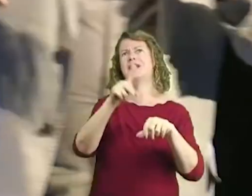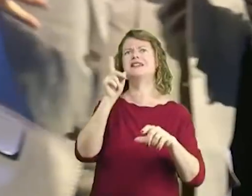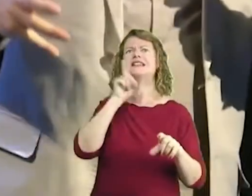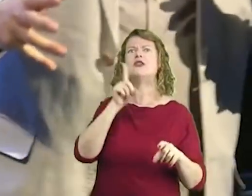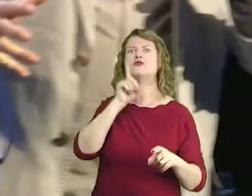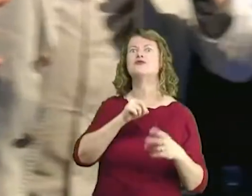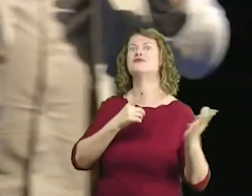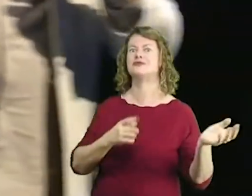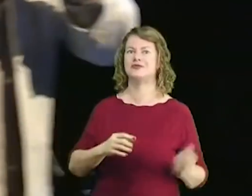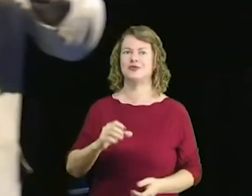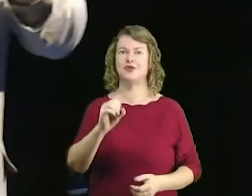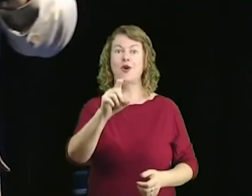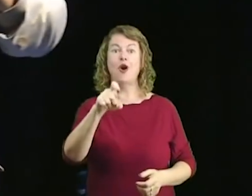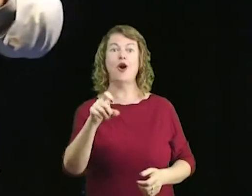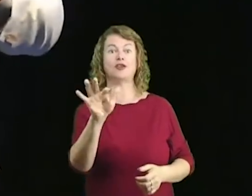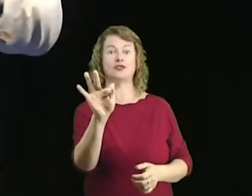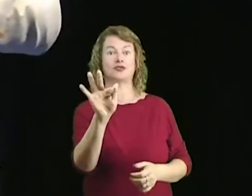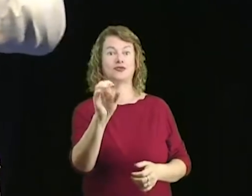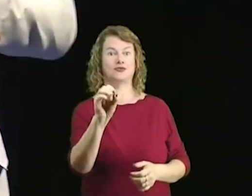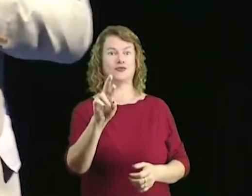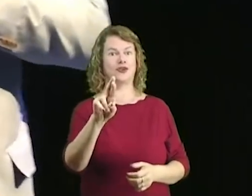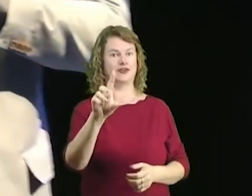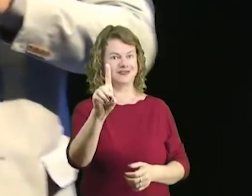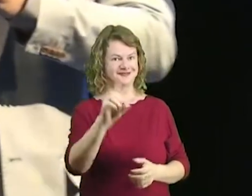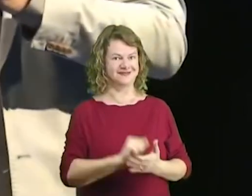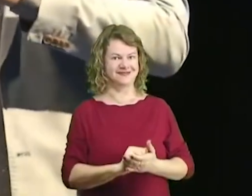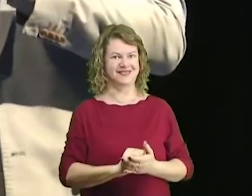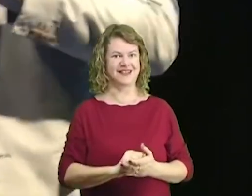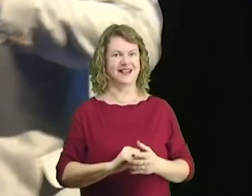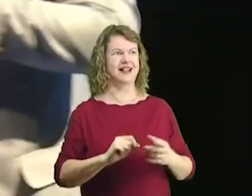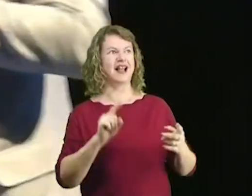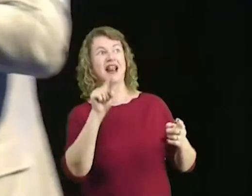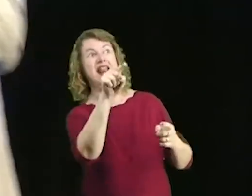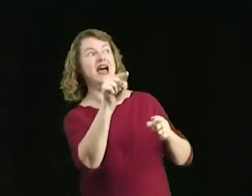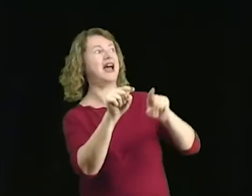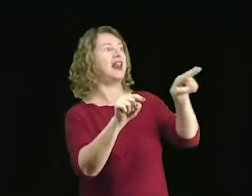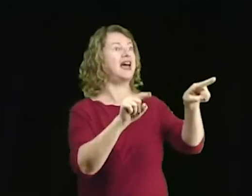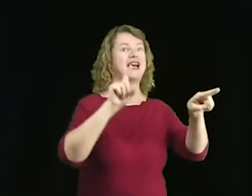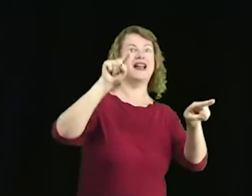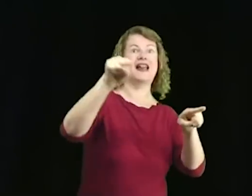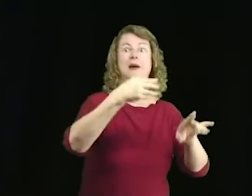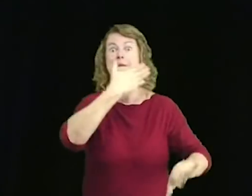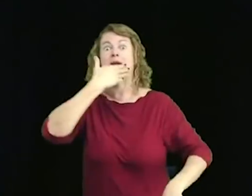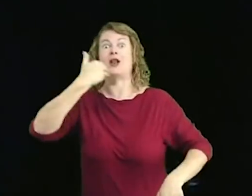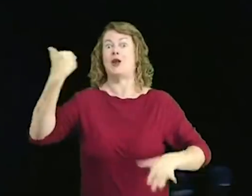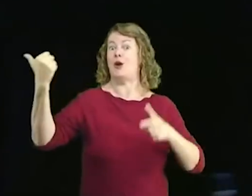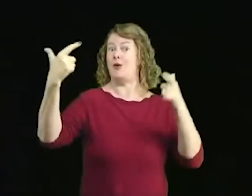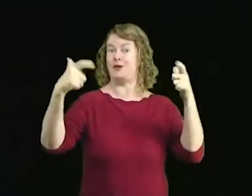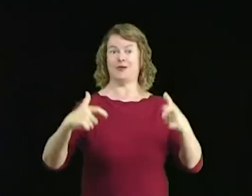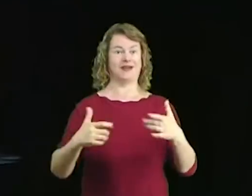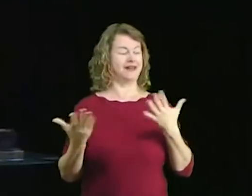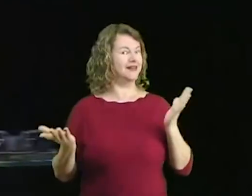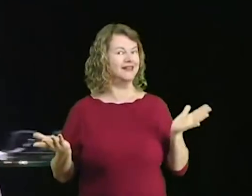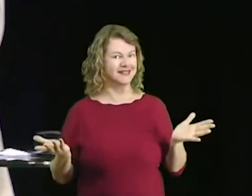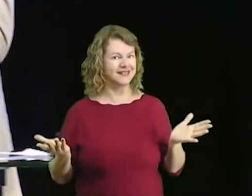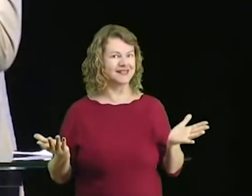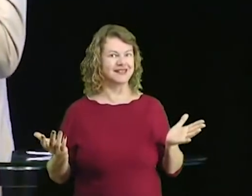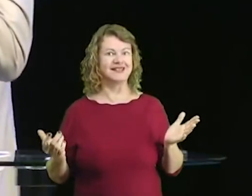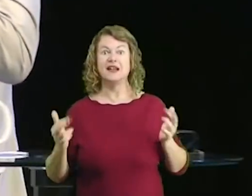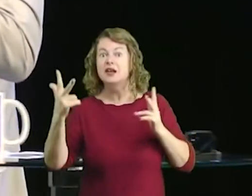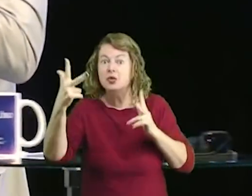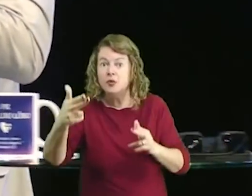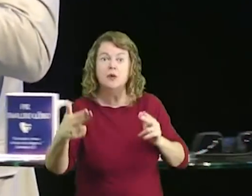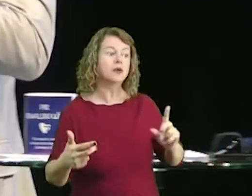para Oxford, porque eu quero oferecer para ele o melhor, eu quero para mim isso. E ela, quando busca o melhor, ela não